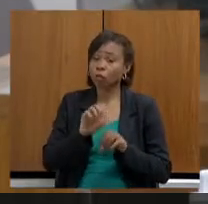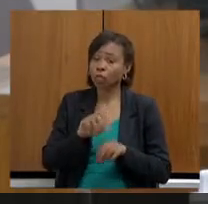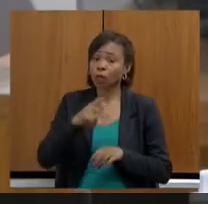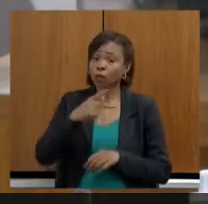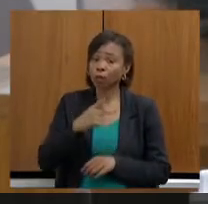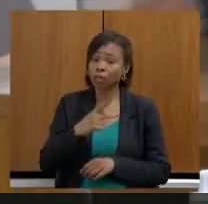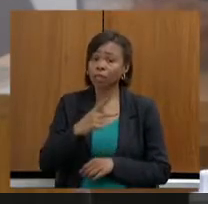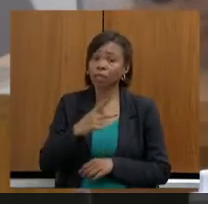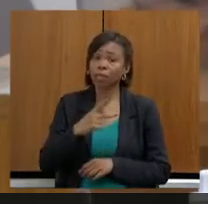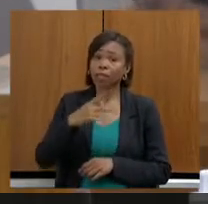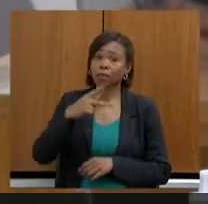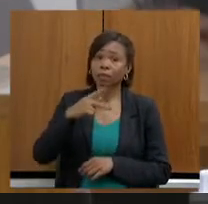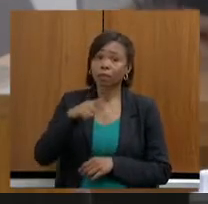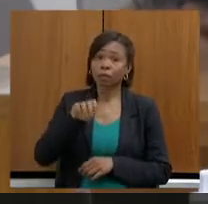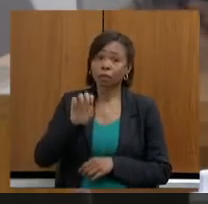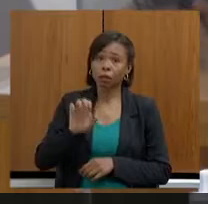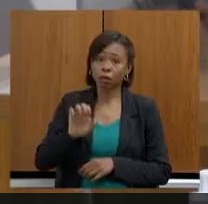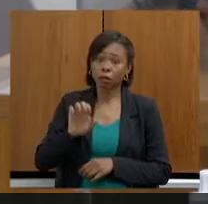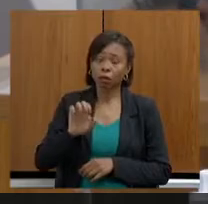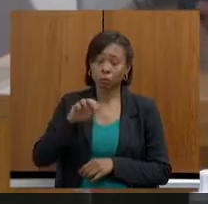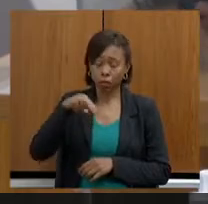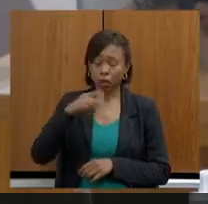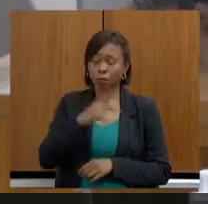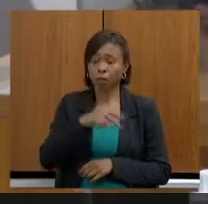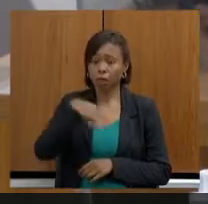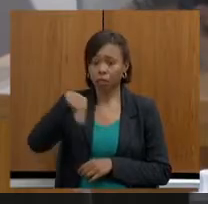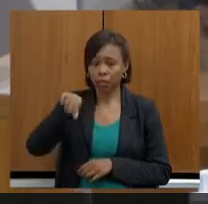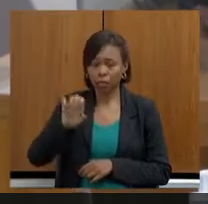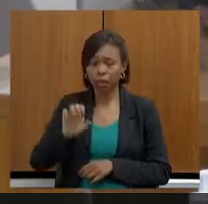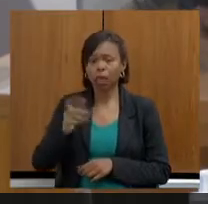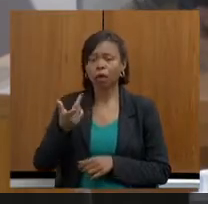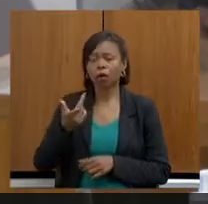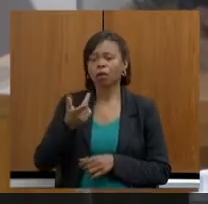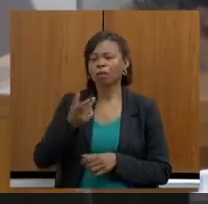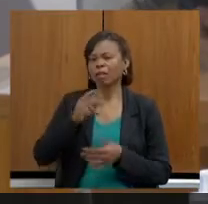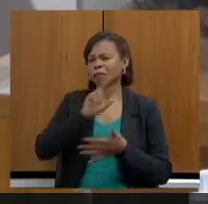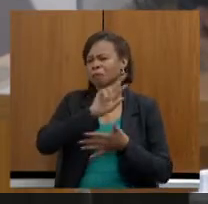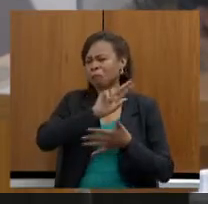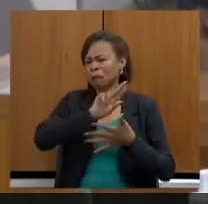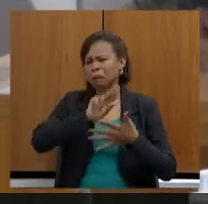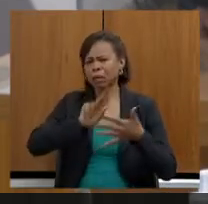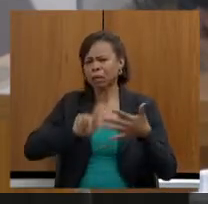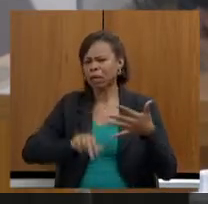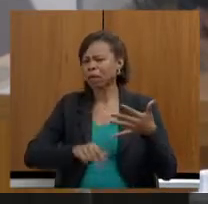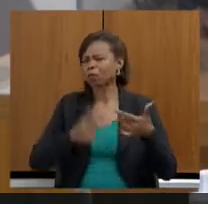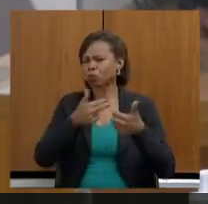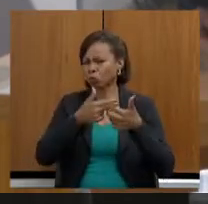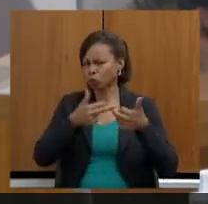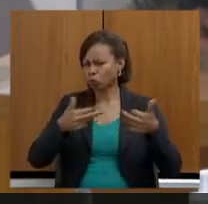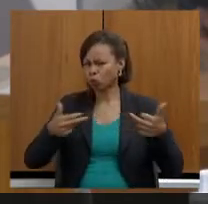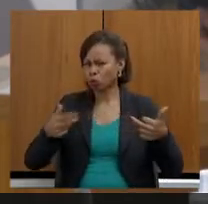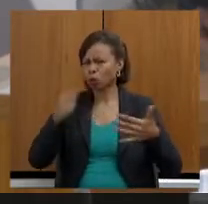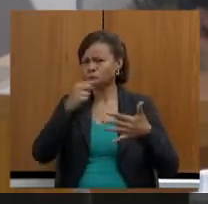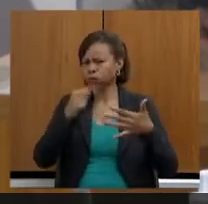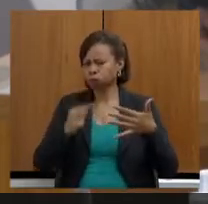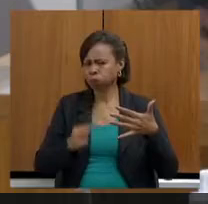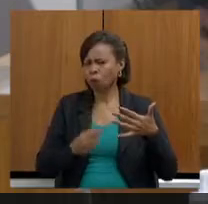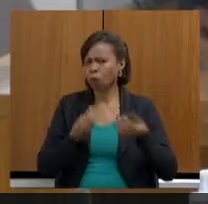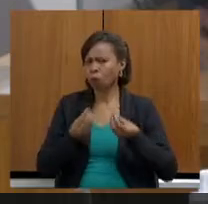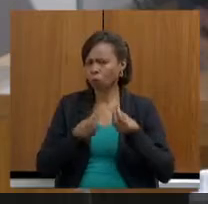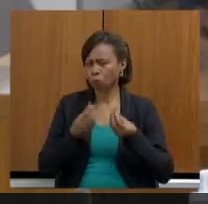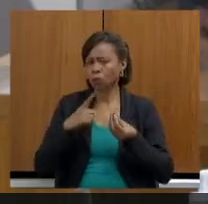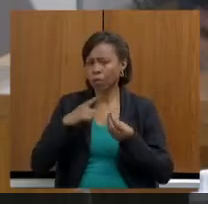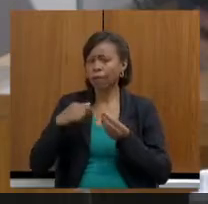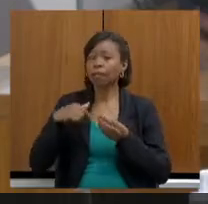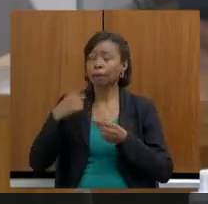prevista a questão da qualidade da educação a questão da evasão escolar a questão do ensino integral e como que isso tudo vem sendo tratado e